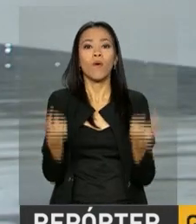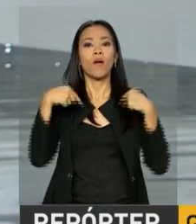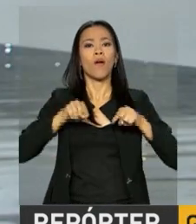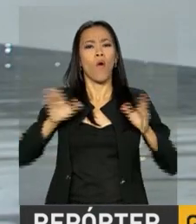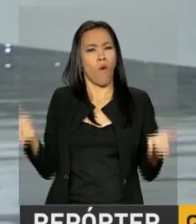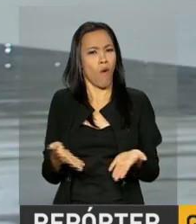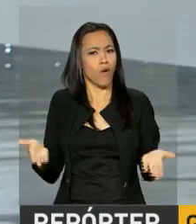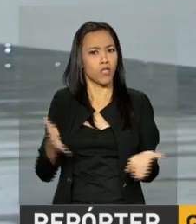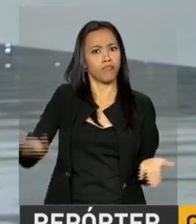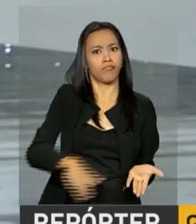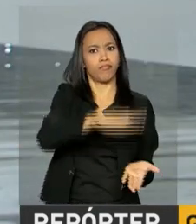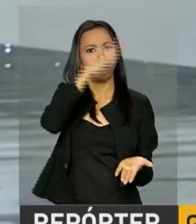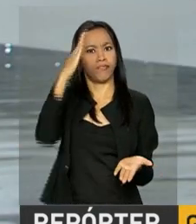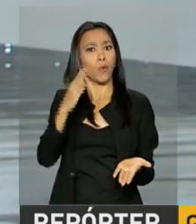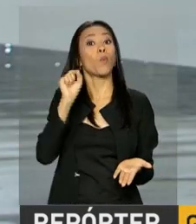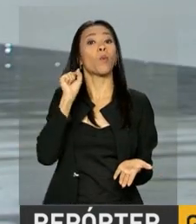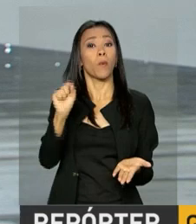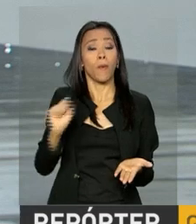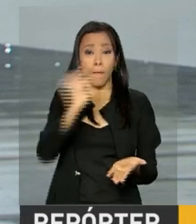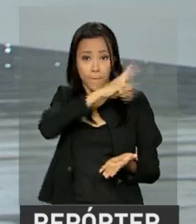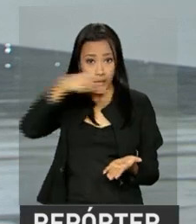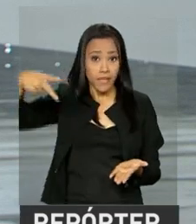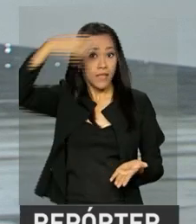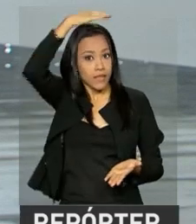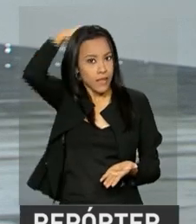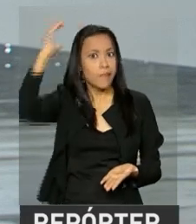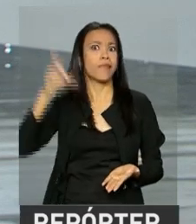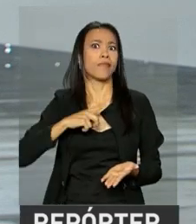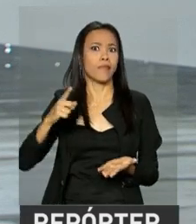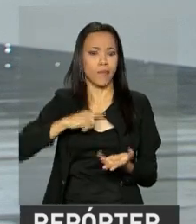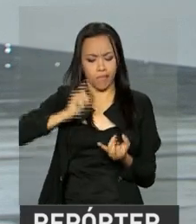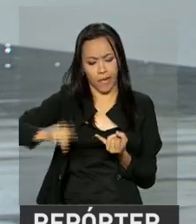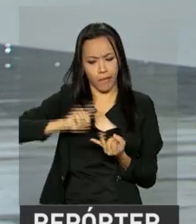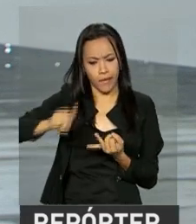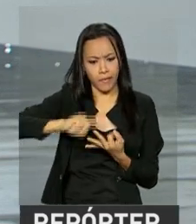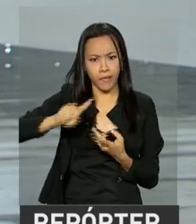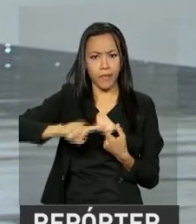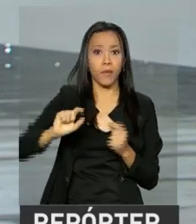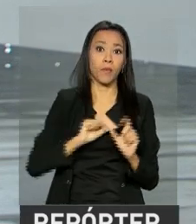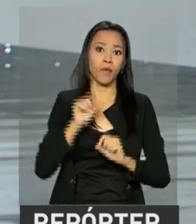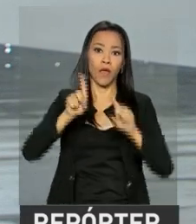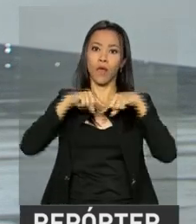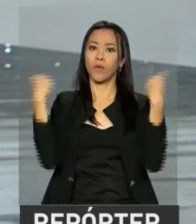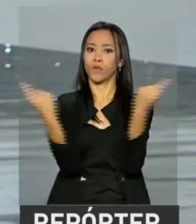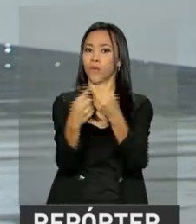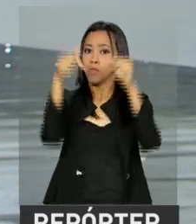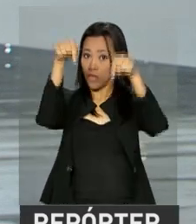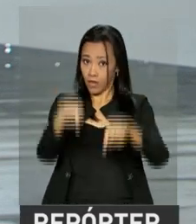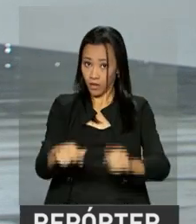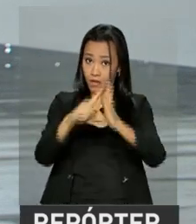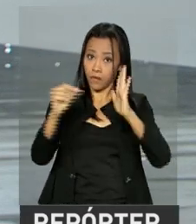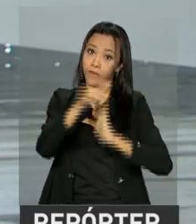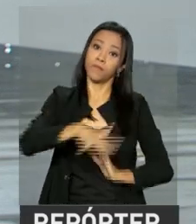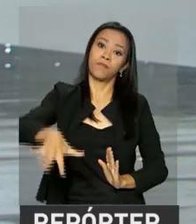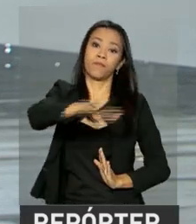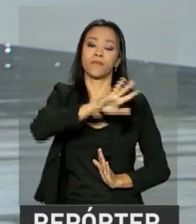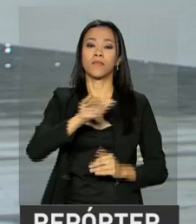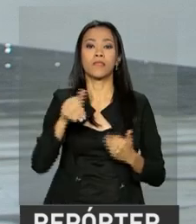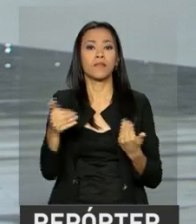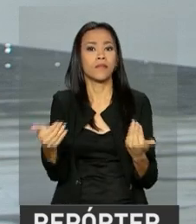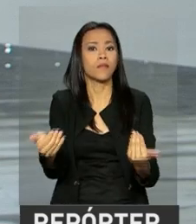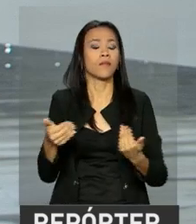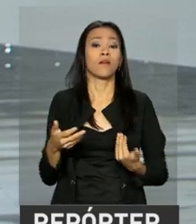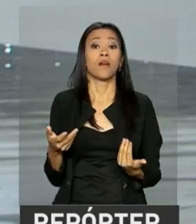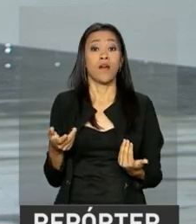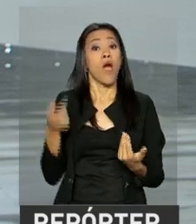durante todo o dia o presidente Michel Temer tem uma agenda extensa de reuniões aqui no Palácio do Planalto a a previsão